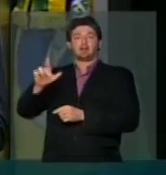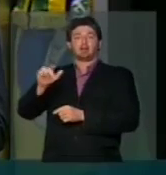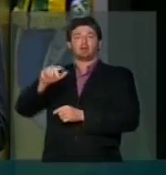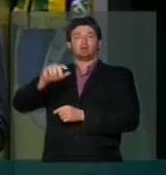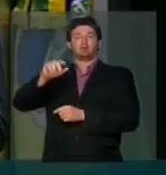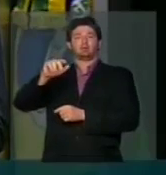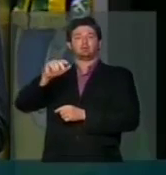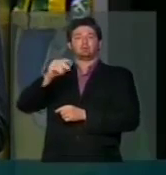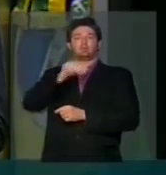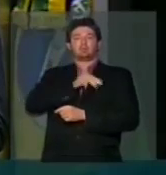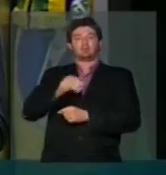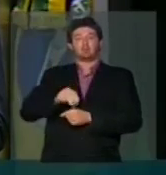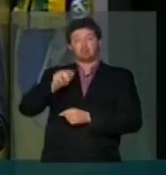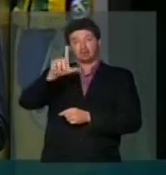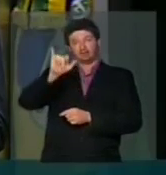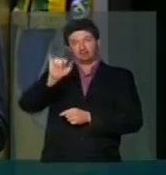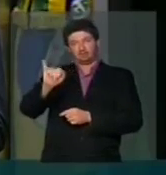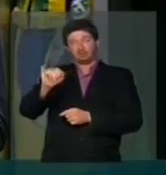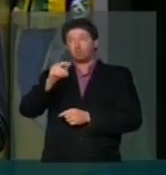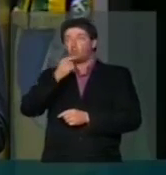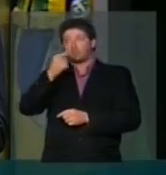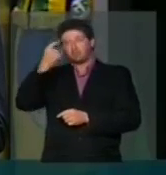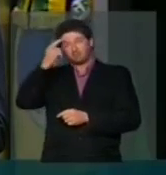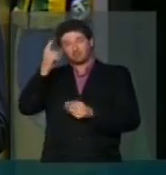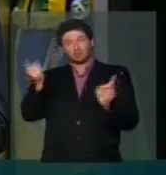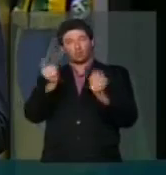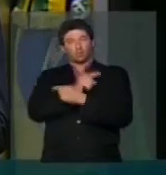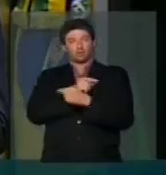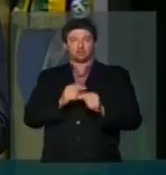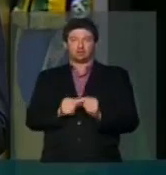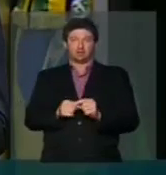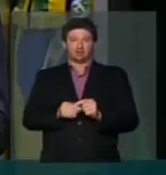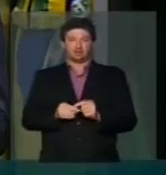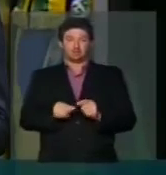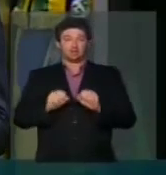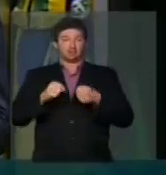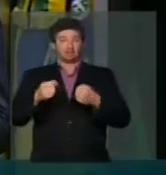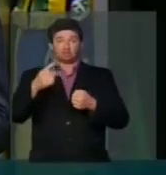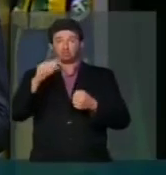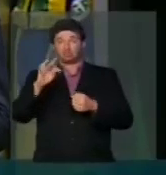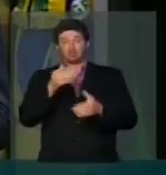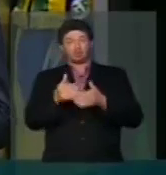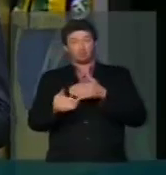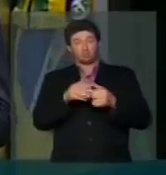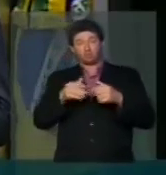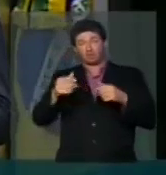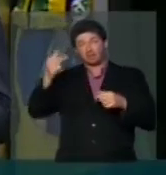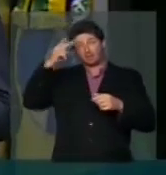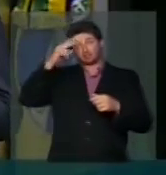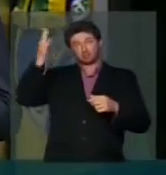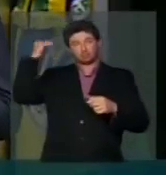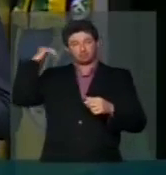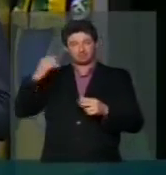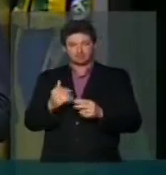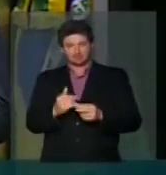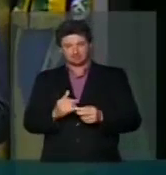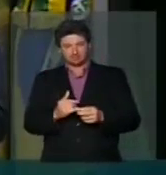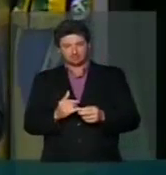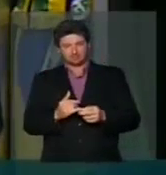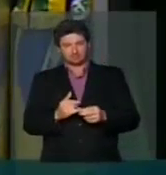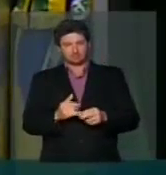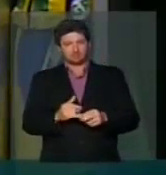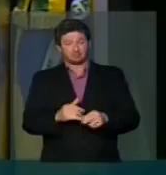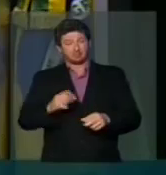Levy, um economista que parece pensar de maneira contrária ao que foi defendido pelo PT em qualquer parte da sua história, em qualquer